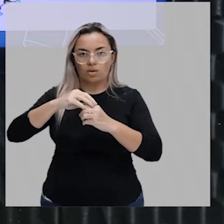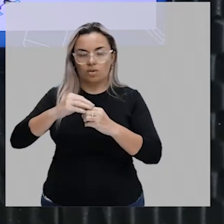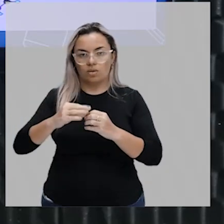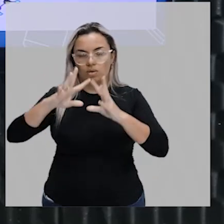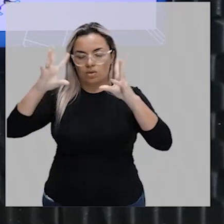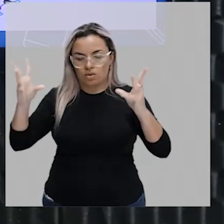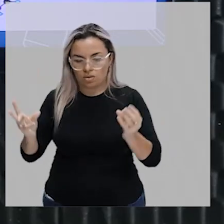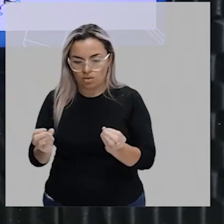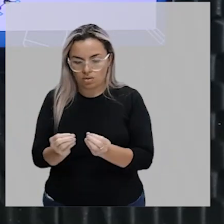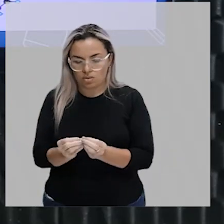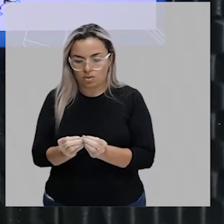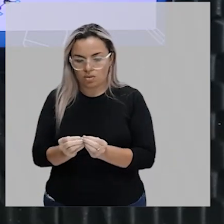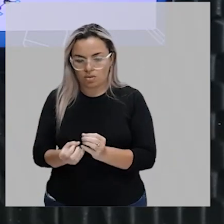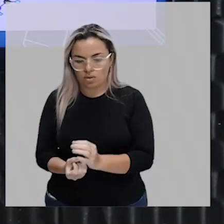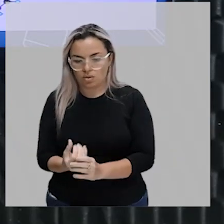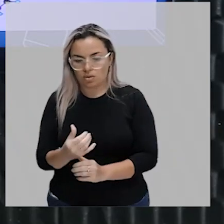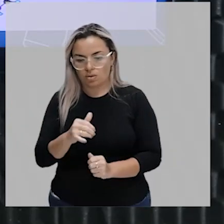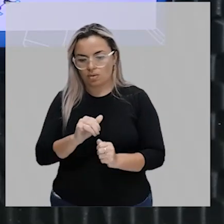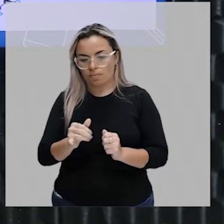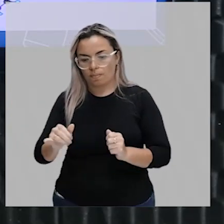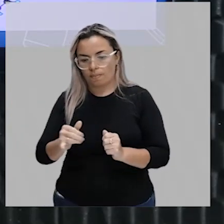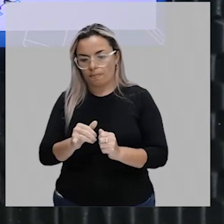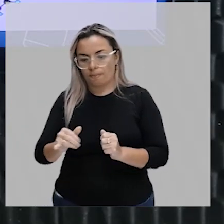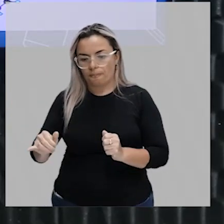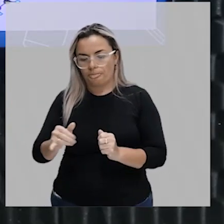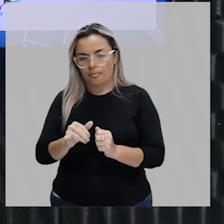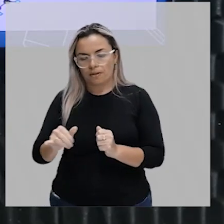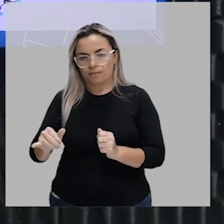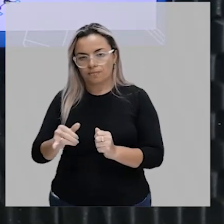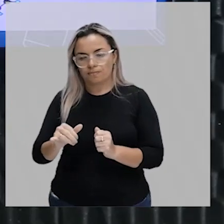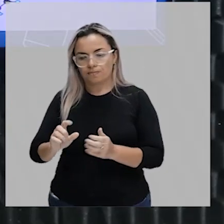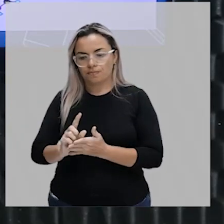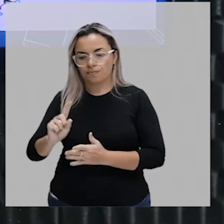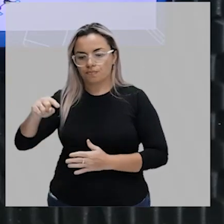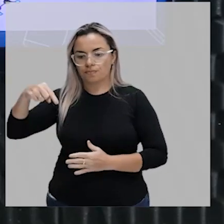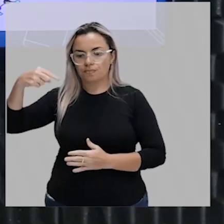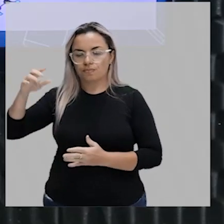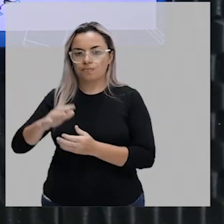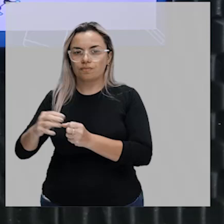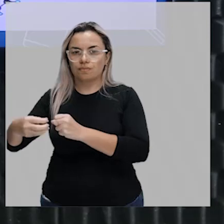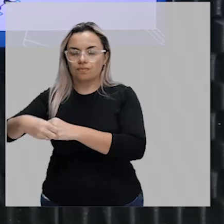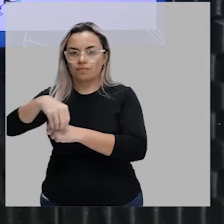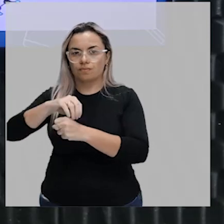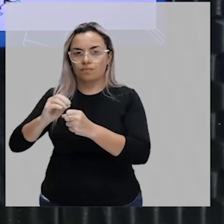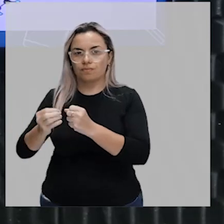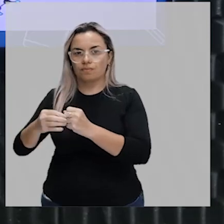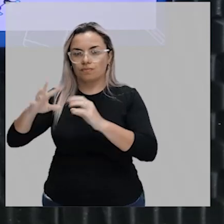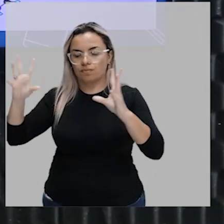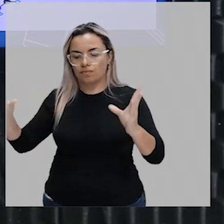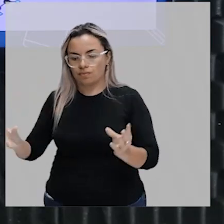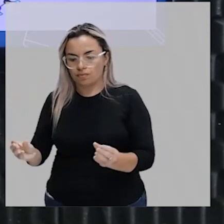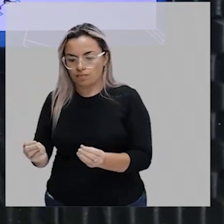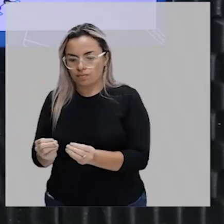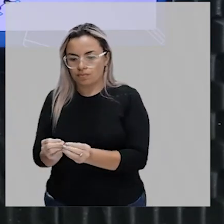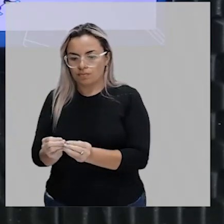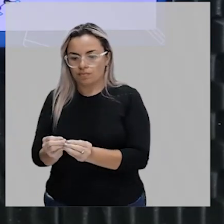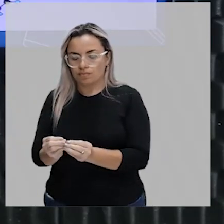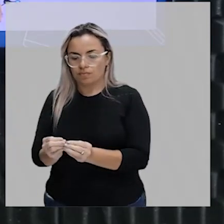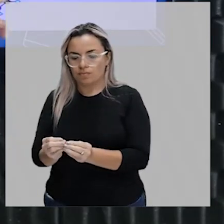originaram aminoácidos, tá? Outras moléculas se fundiram, formando aqui,